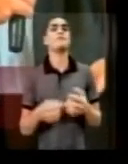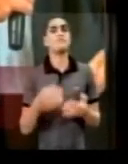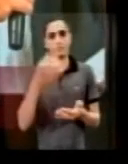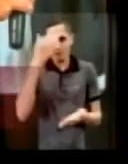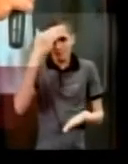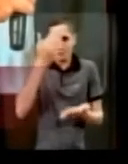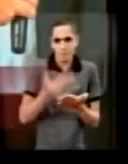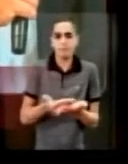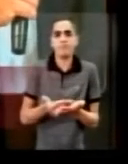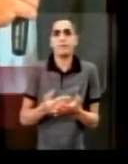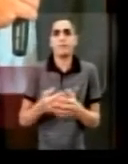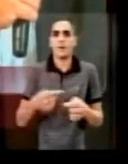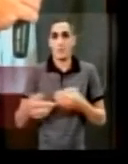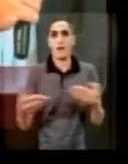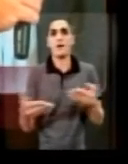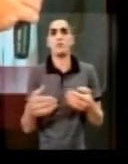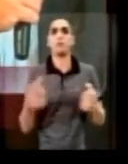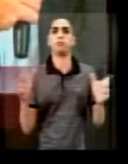óbitos.